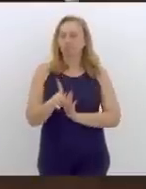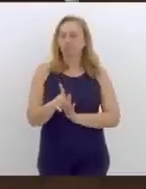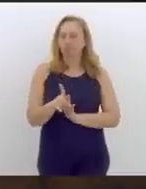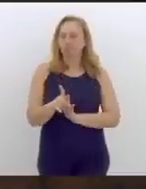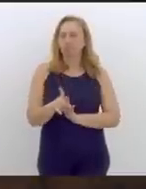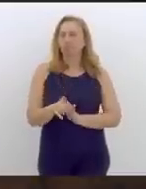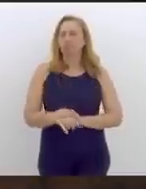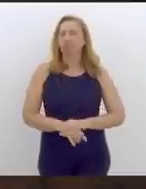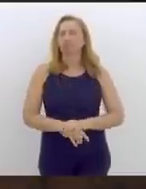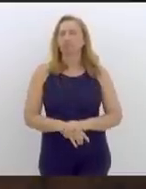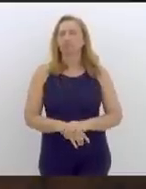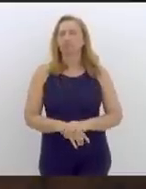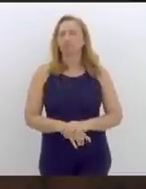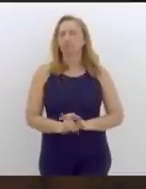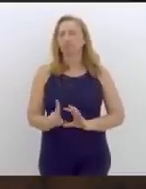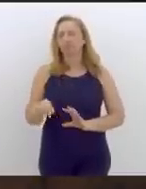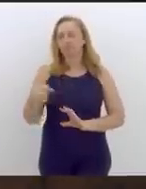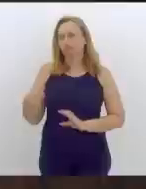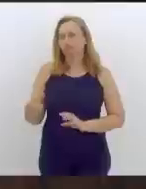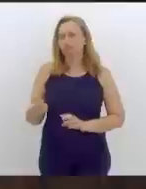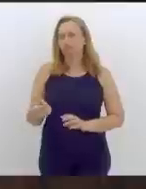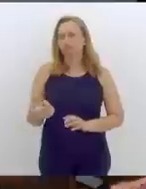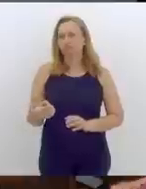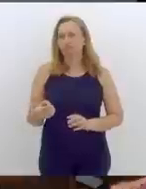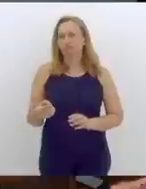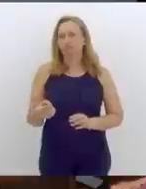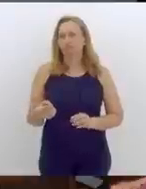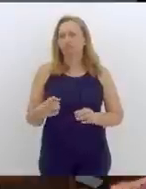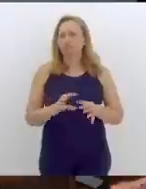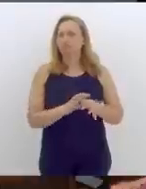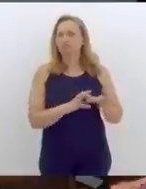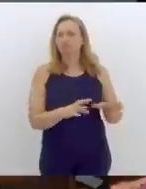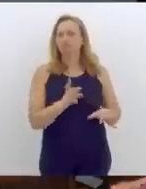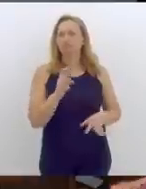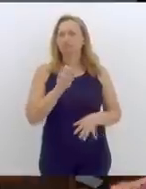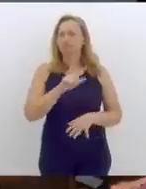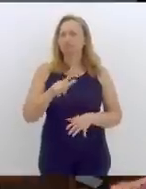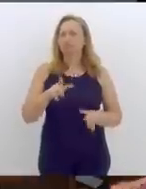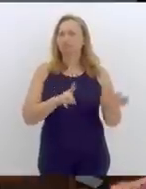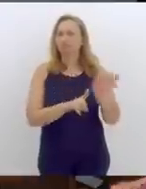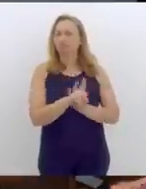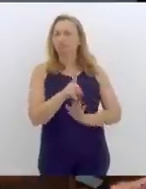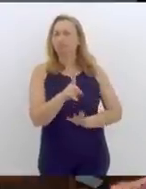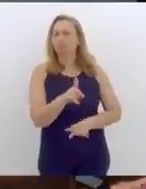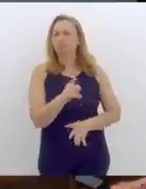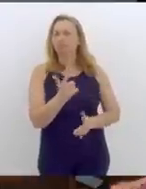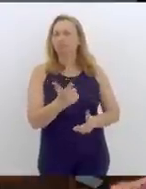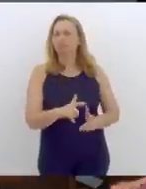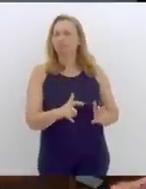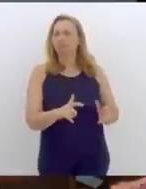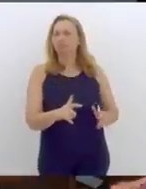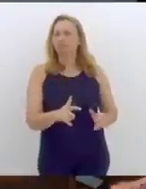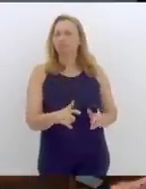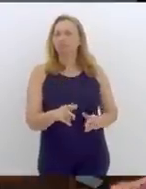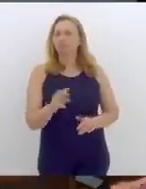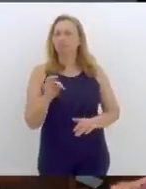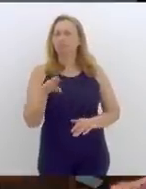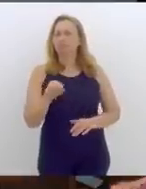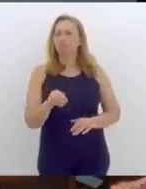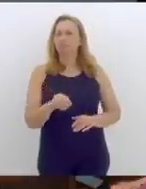frankar aqui aos demais aqui prefere o que que a gente passa para o Coronel ou a gente pergunta primeiro o que que você acha o Roberto